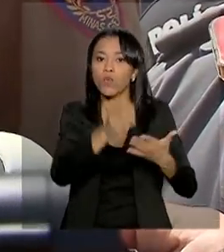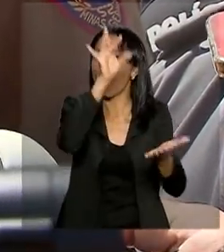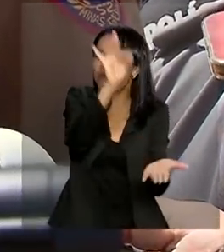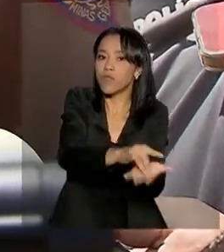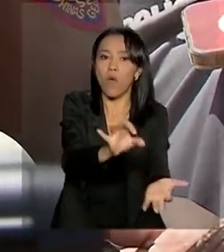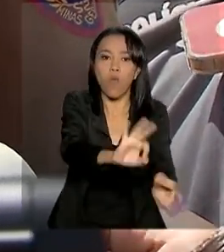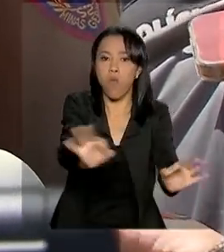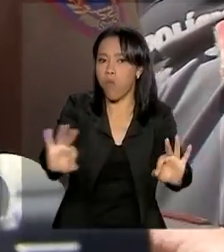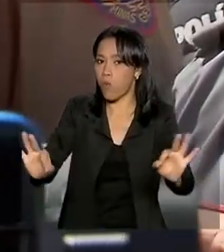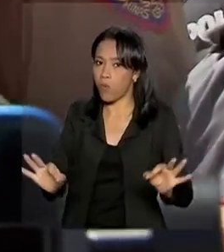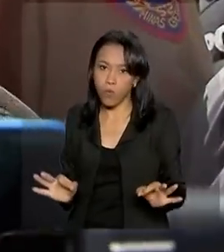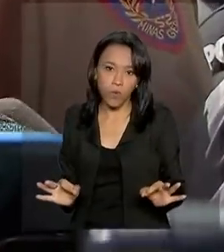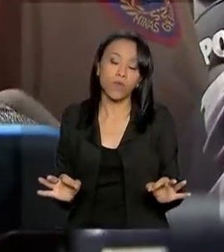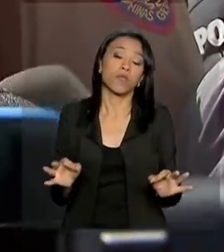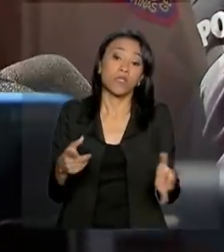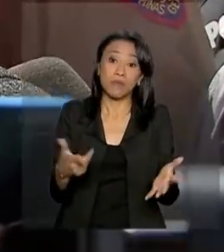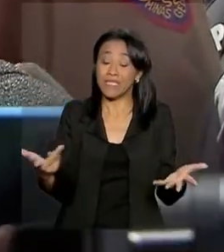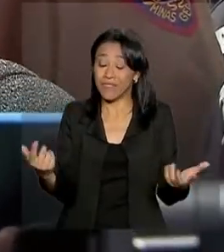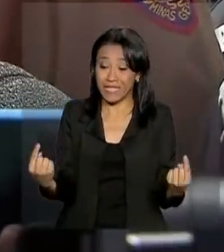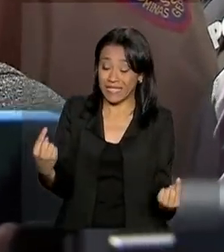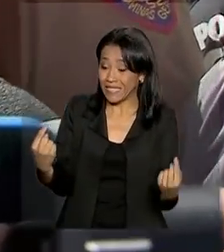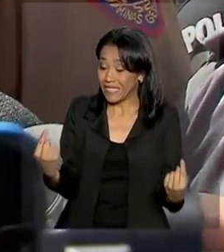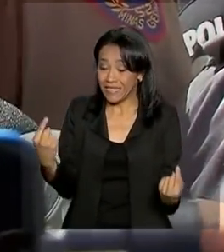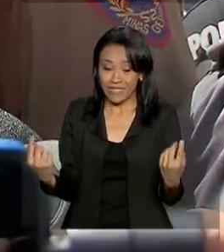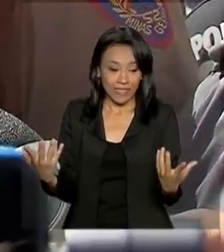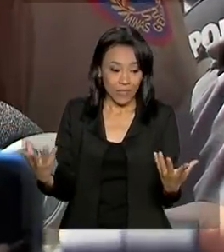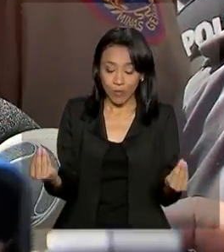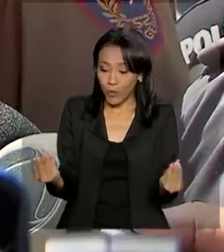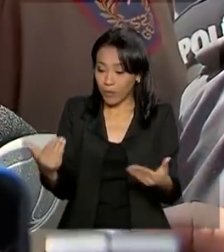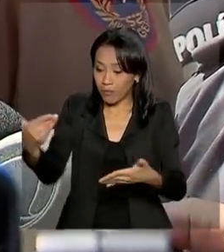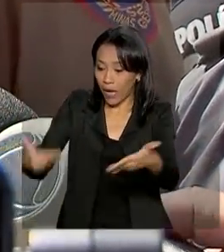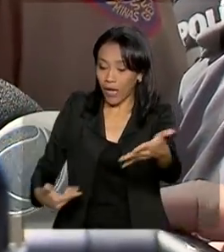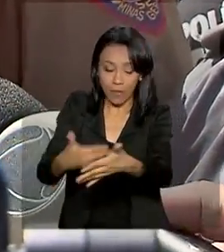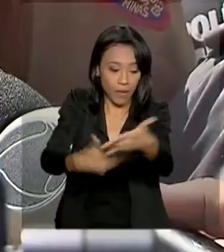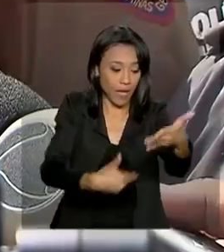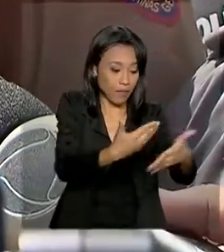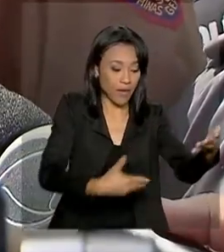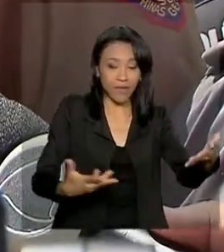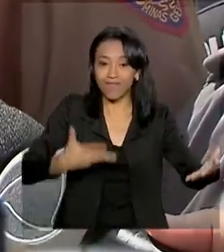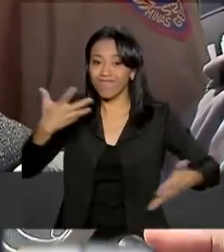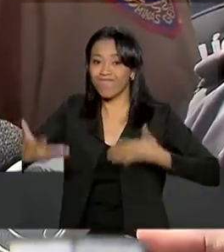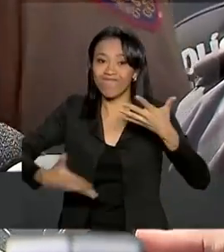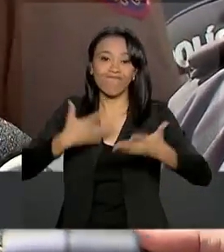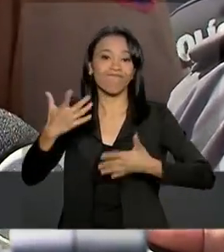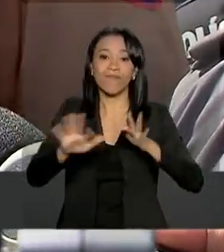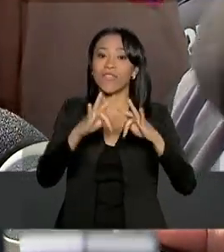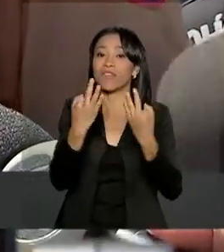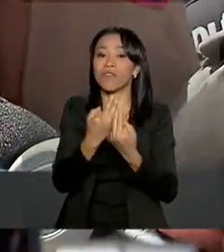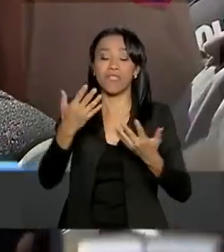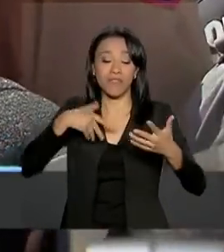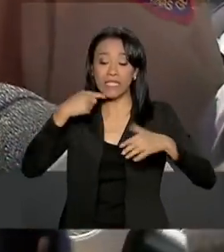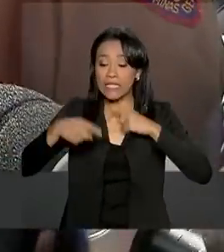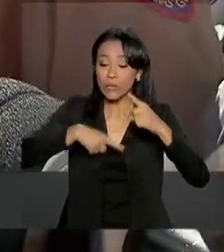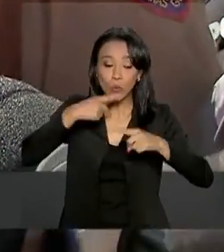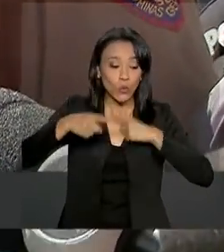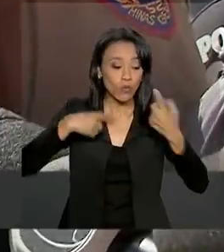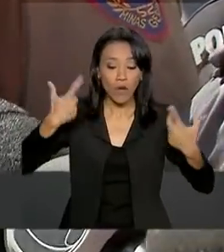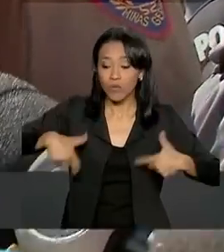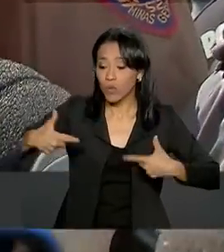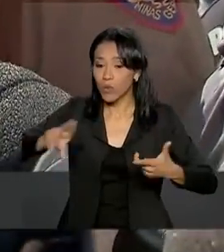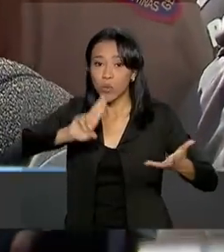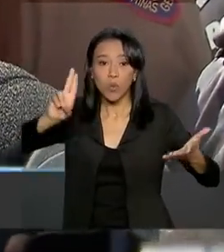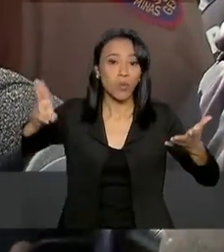e isso traz o quê? Uma duplicidade de listas e traz um desconforto para a família. Ou seja, é